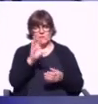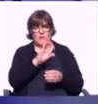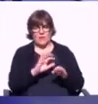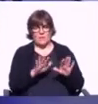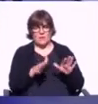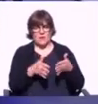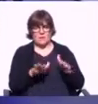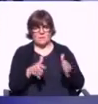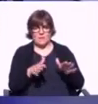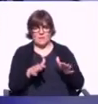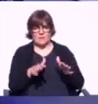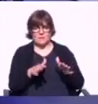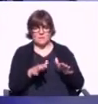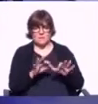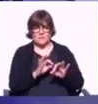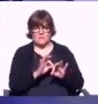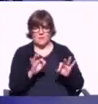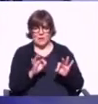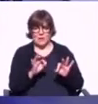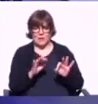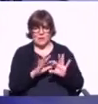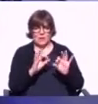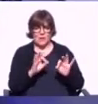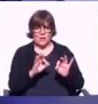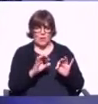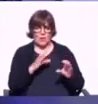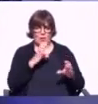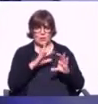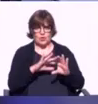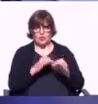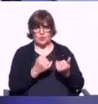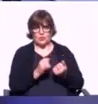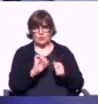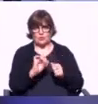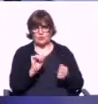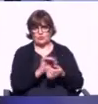incólume na comunicação social, sobretudo. Vamos olhar...